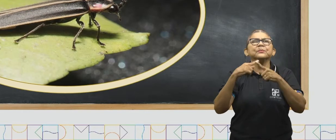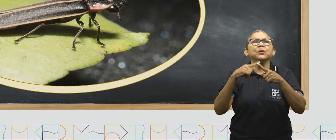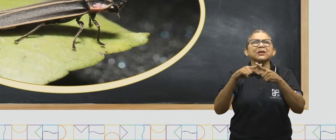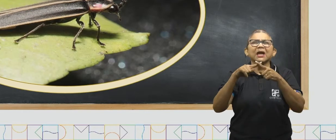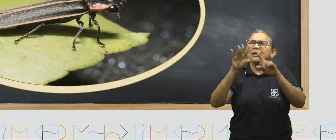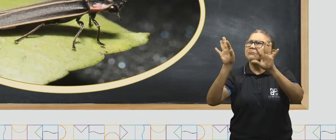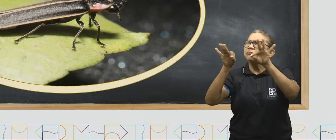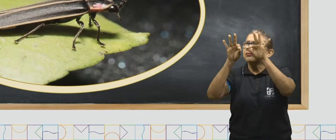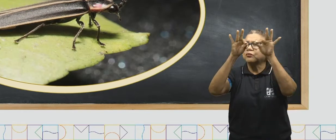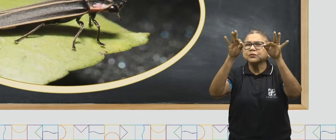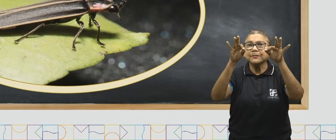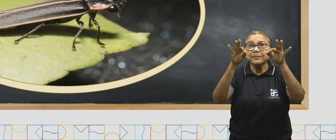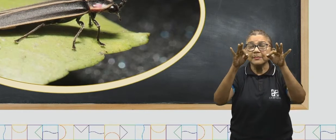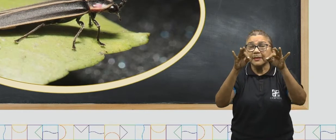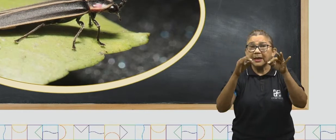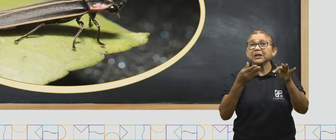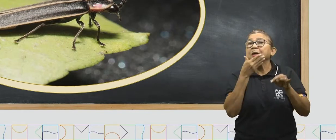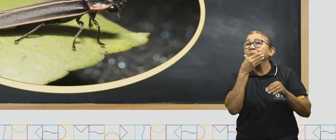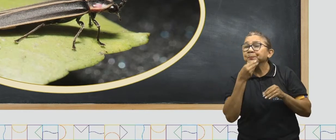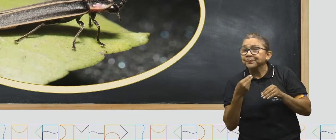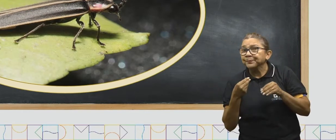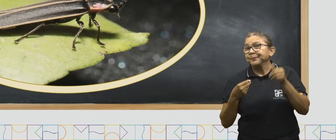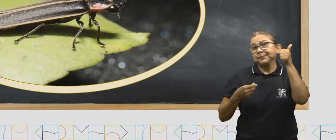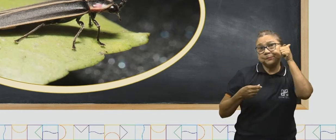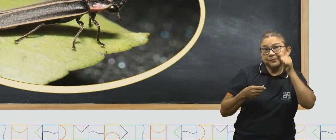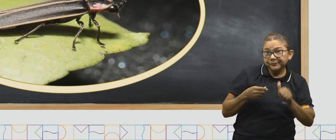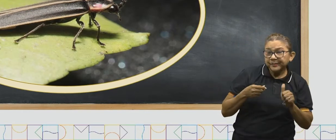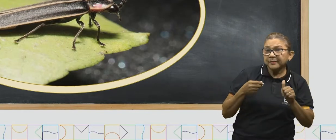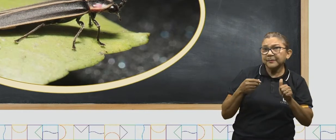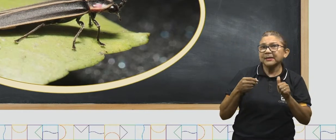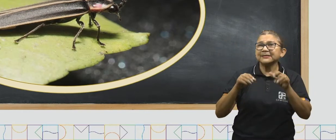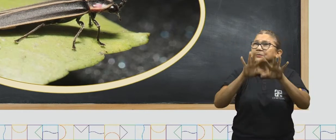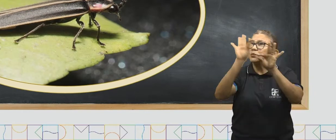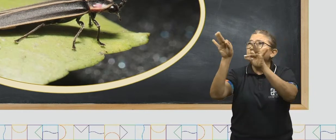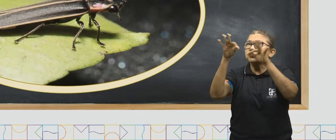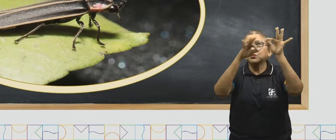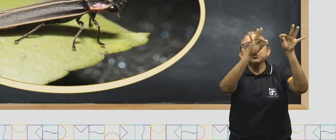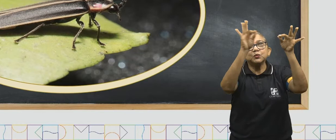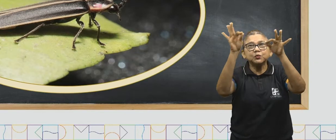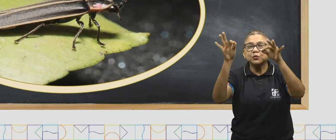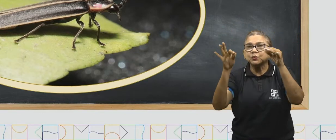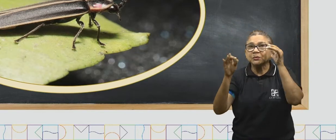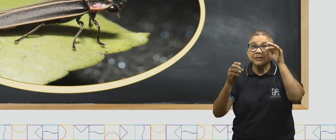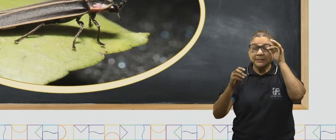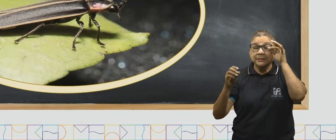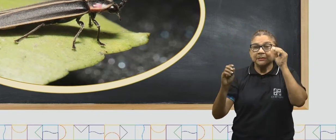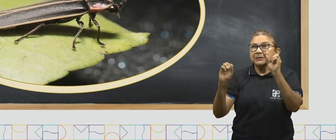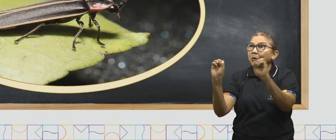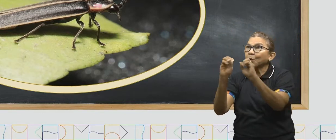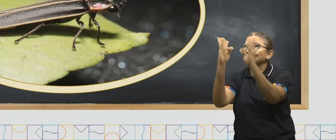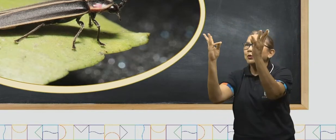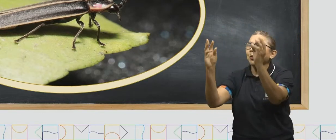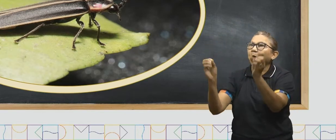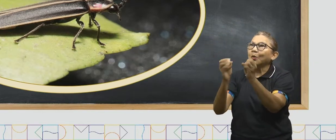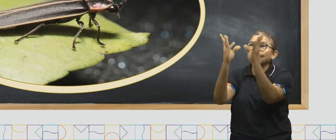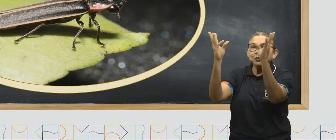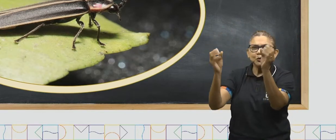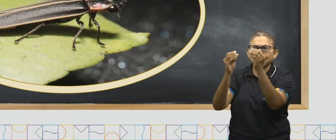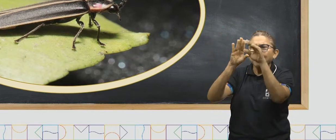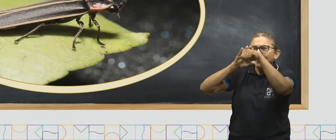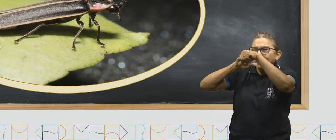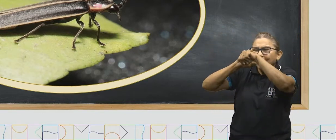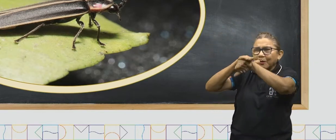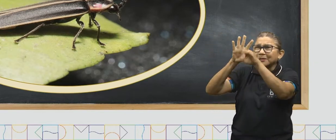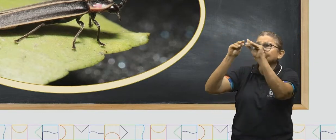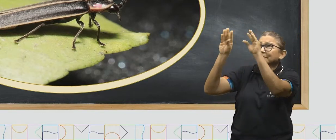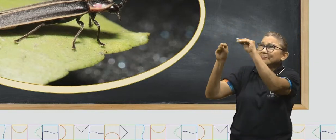procriação. Machos e fêmeas brilham, mas quem começa o show das luzes após o cair da noite são os